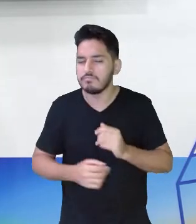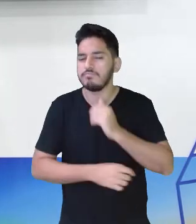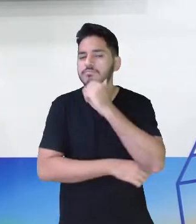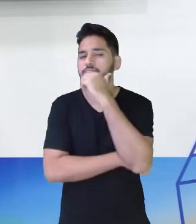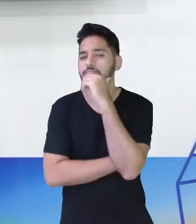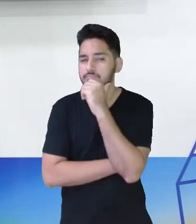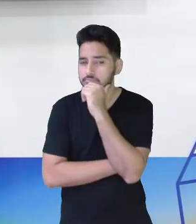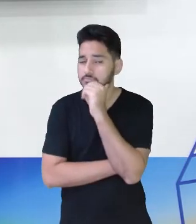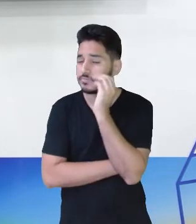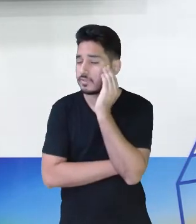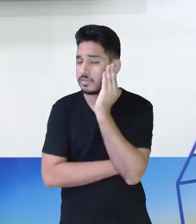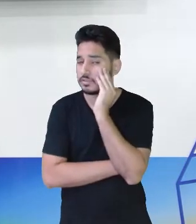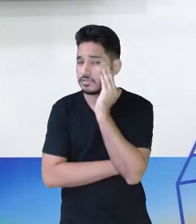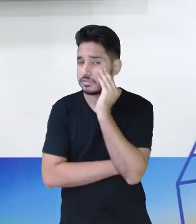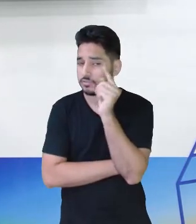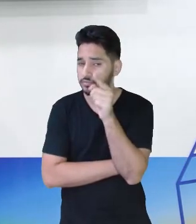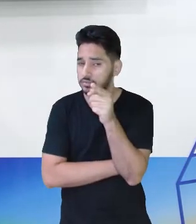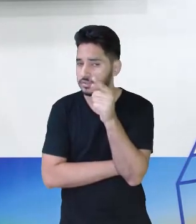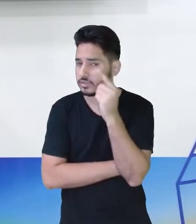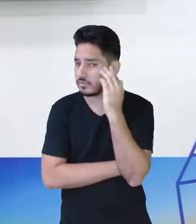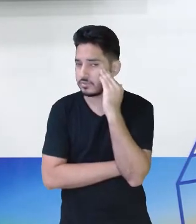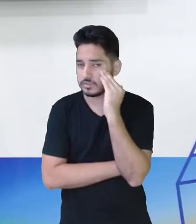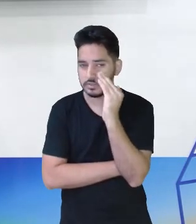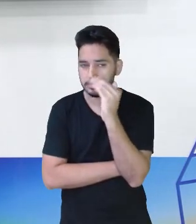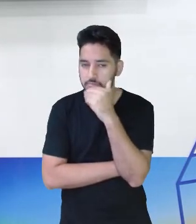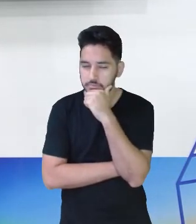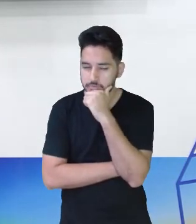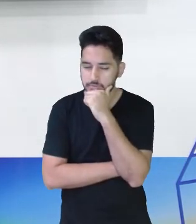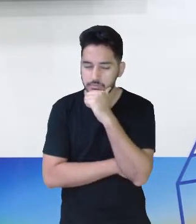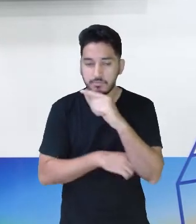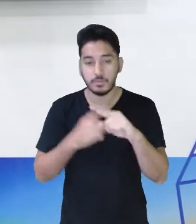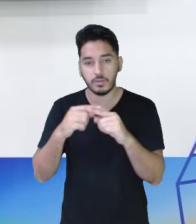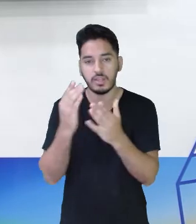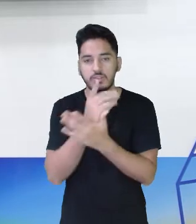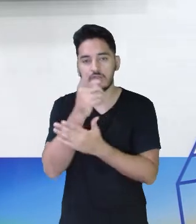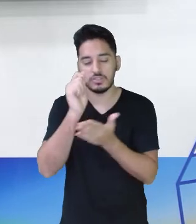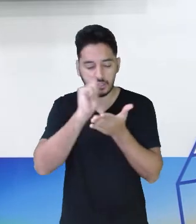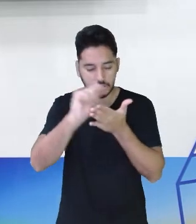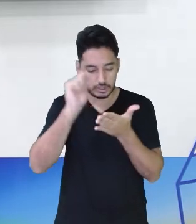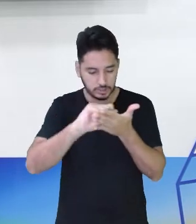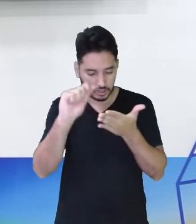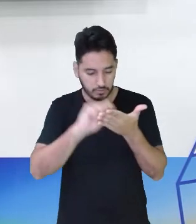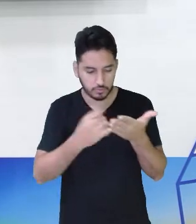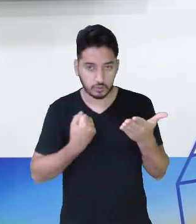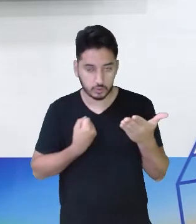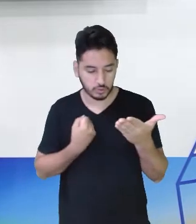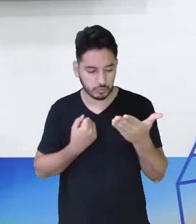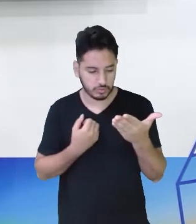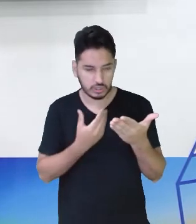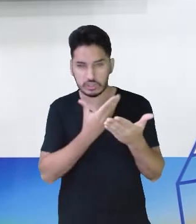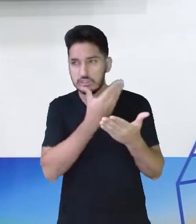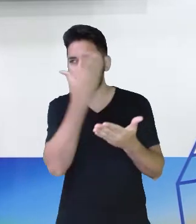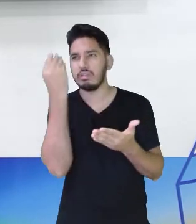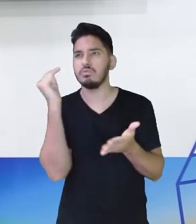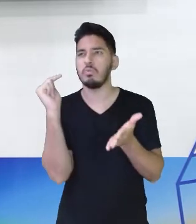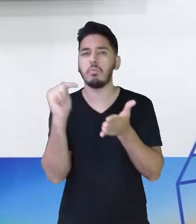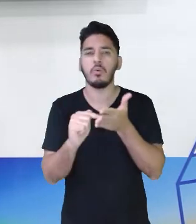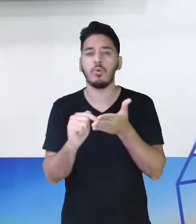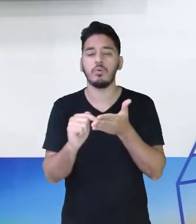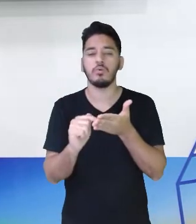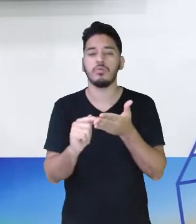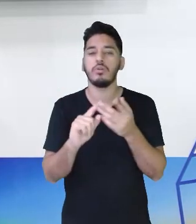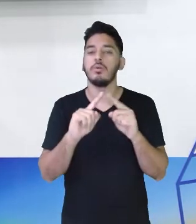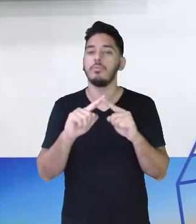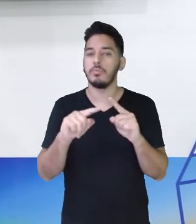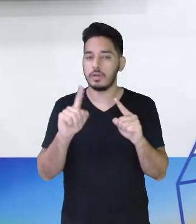que muita gente não sabia. Tanto é que, às vezes, quando vocês escrevem os números, esquecem o ponto. Mas ele faz